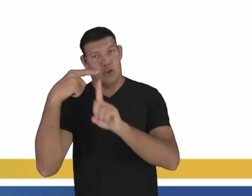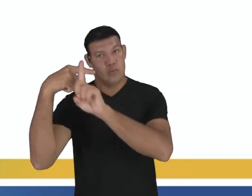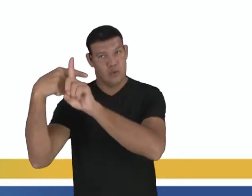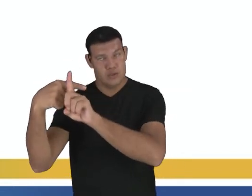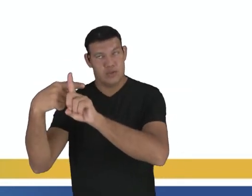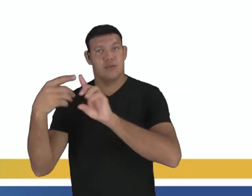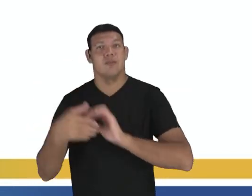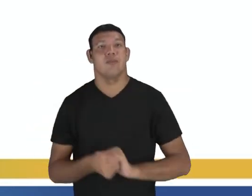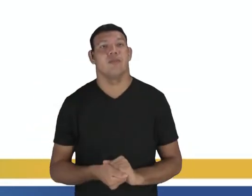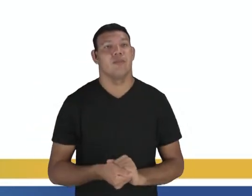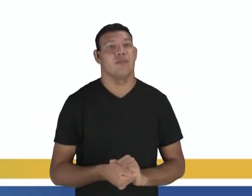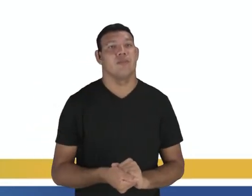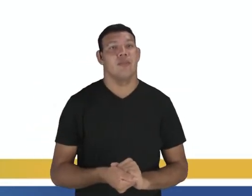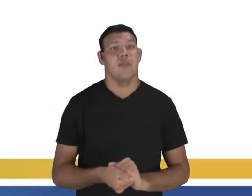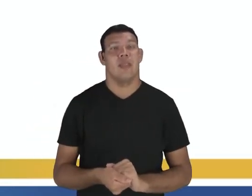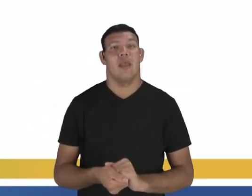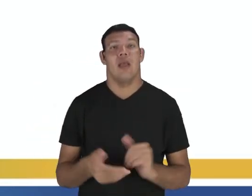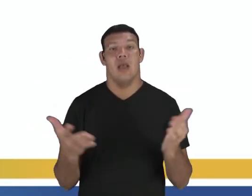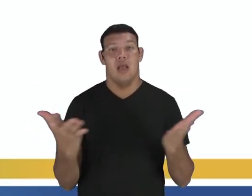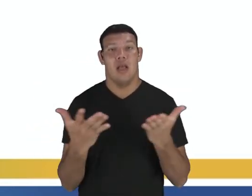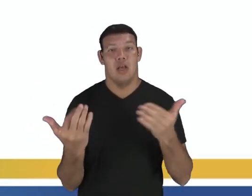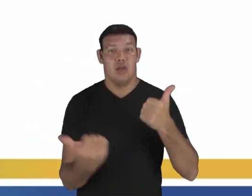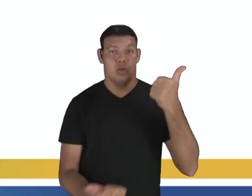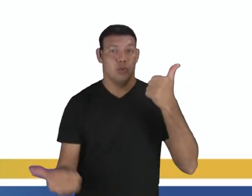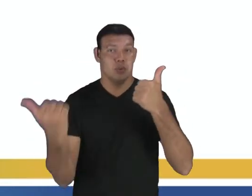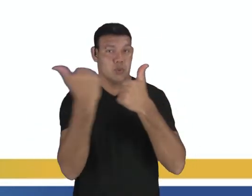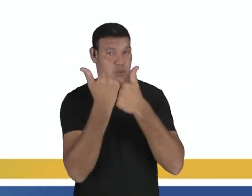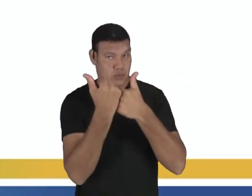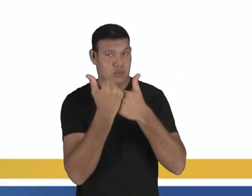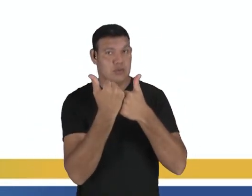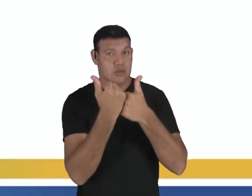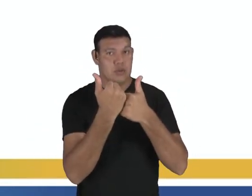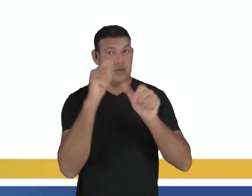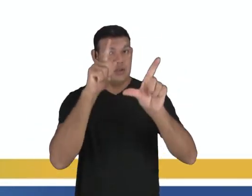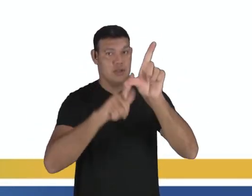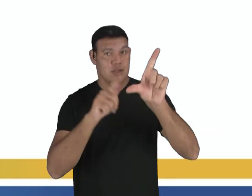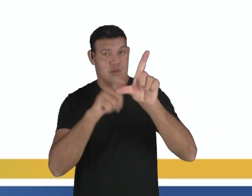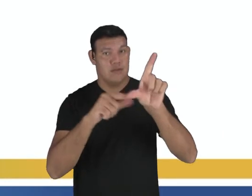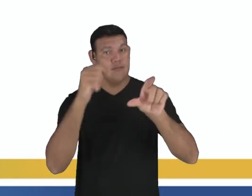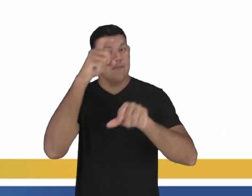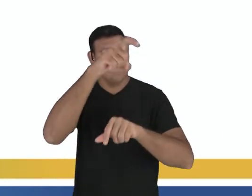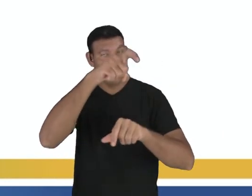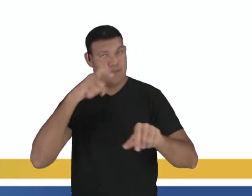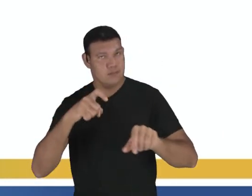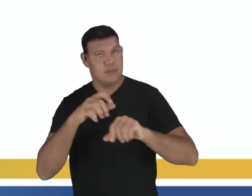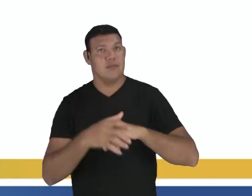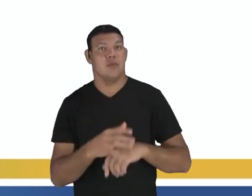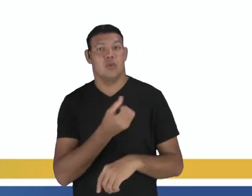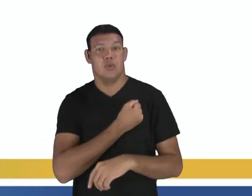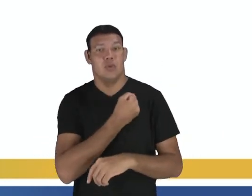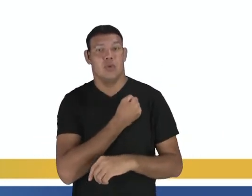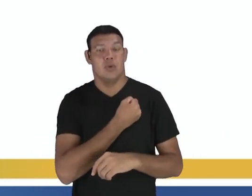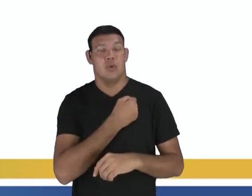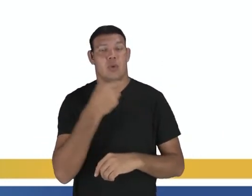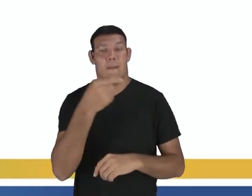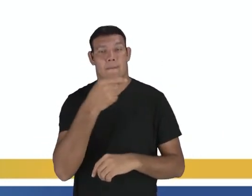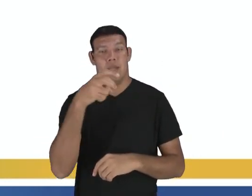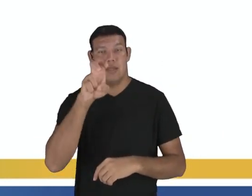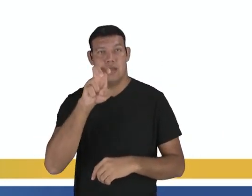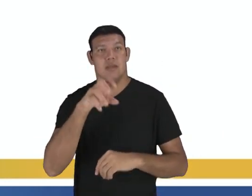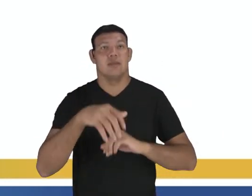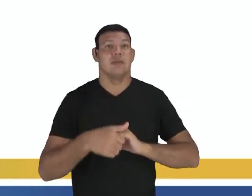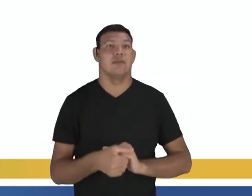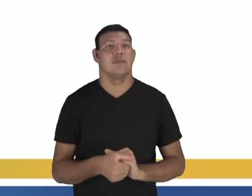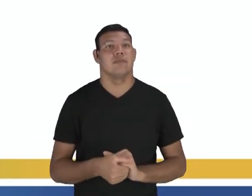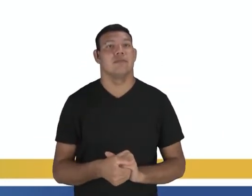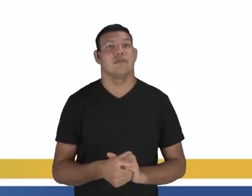número x, eu agora vou substituir por menos 5. Então, eu tenho menos 5 elevado